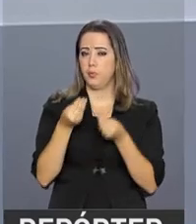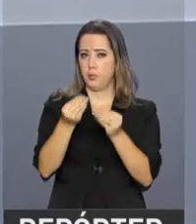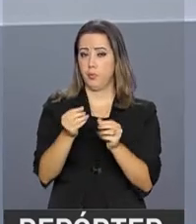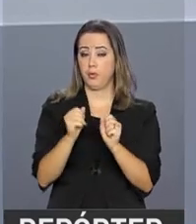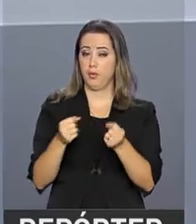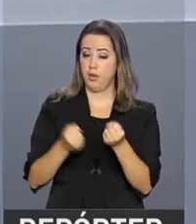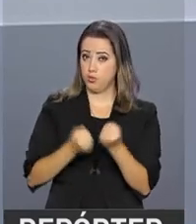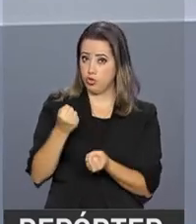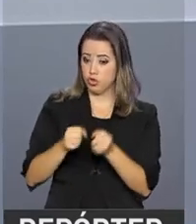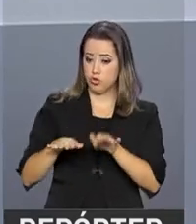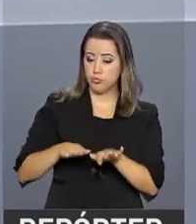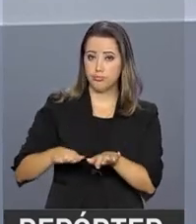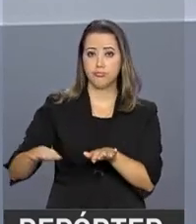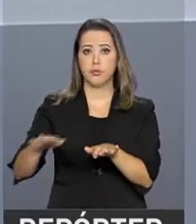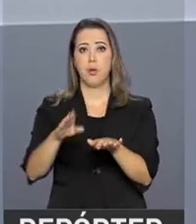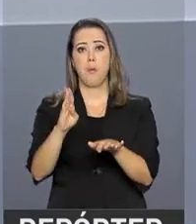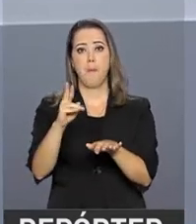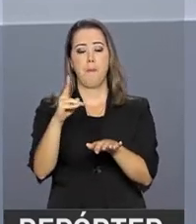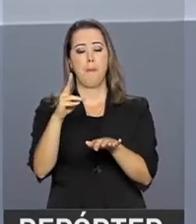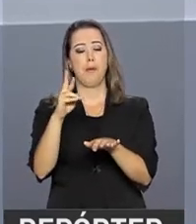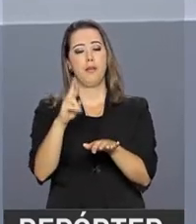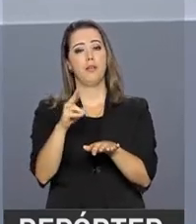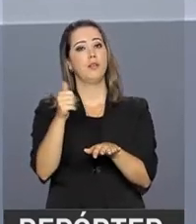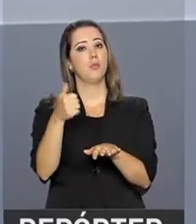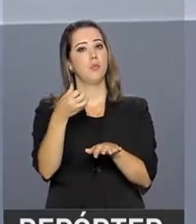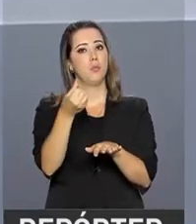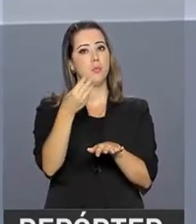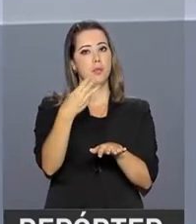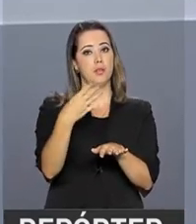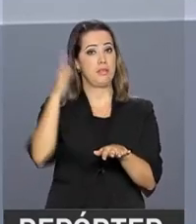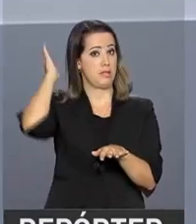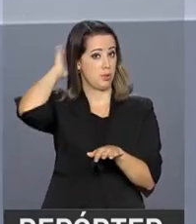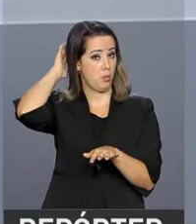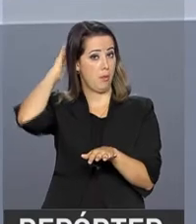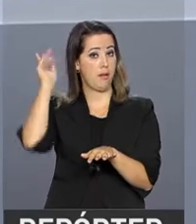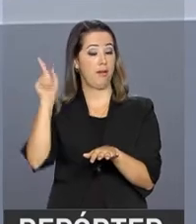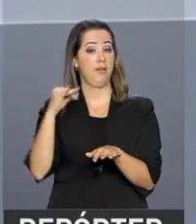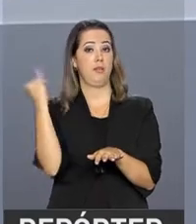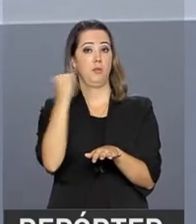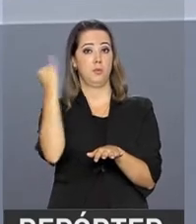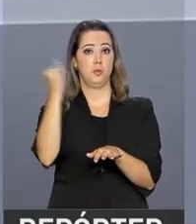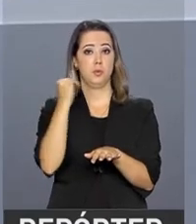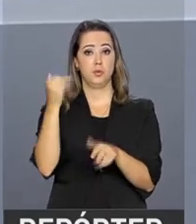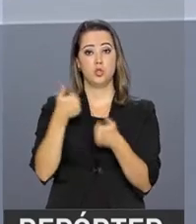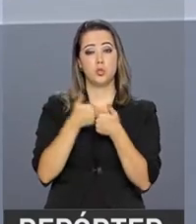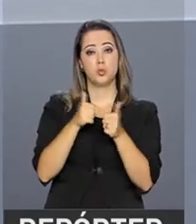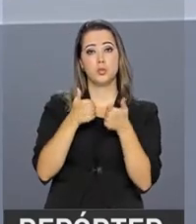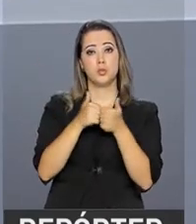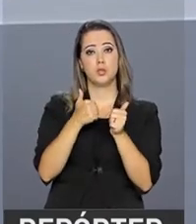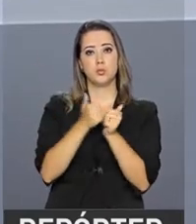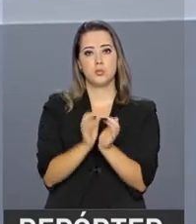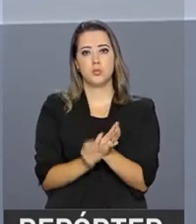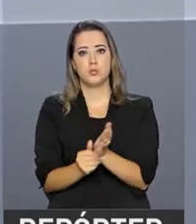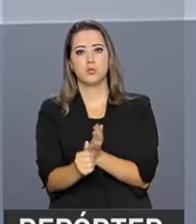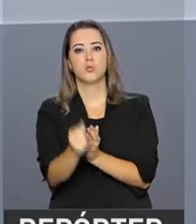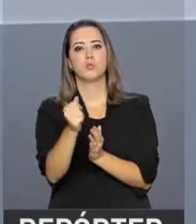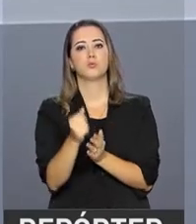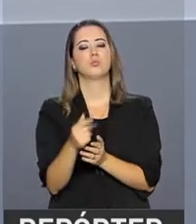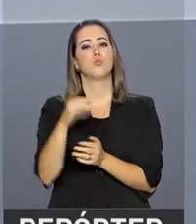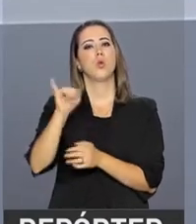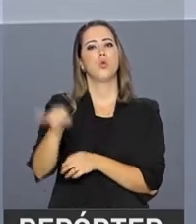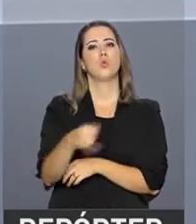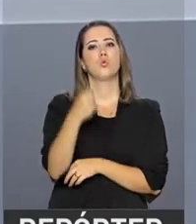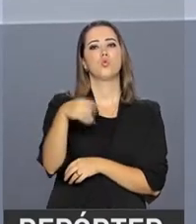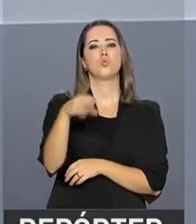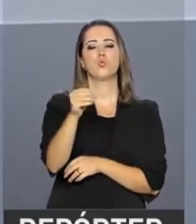no pará a estrada é importante para o escoamento da safra da região norte do país o repórter joão pedro neto tem mais detalhes